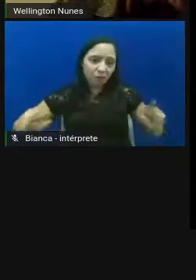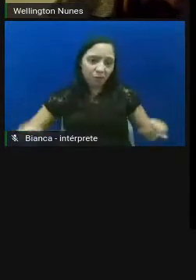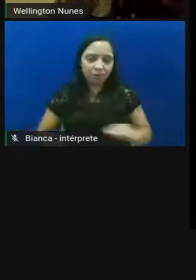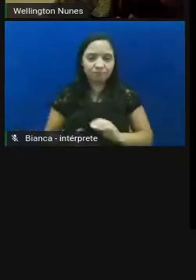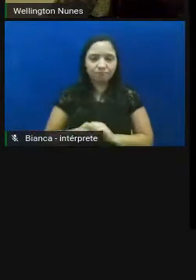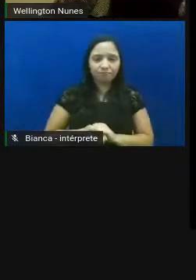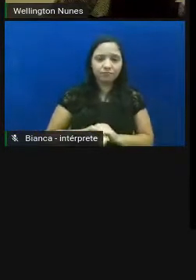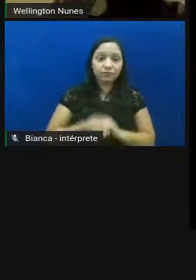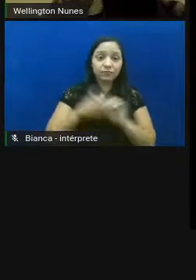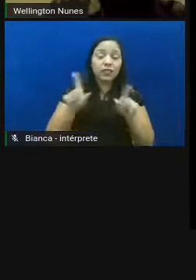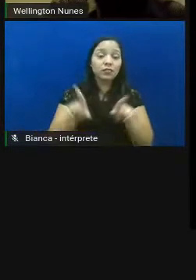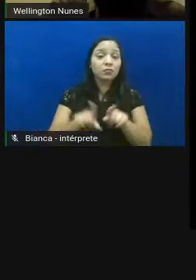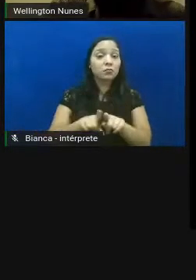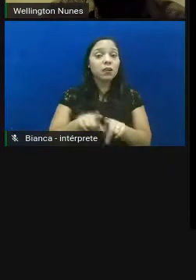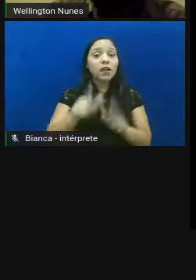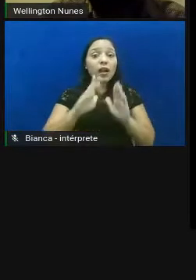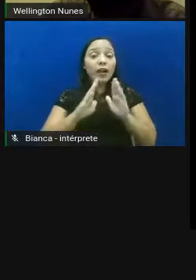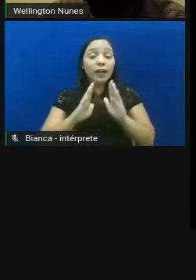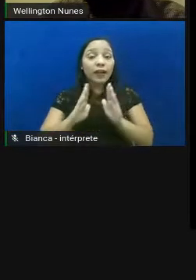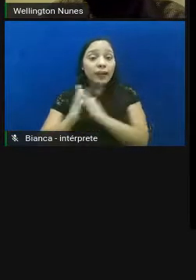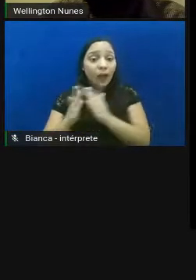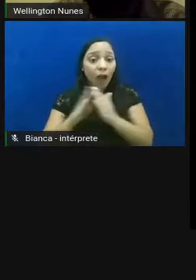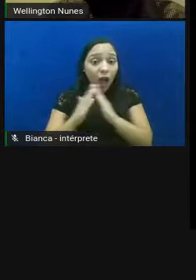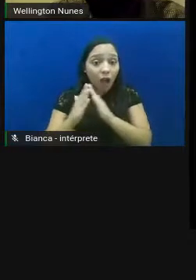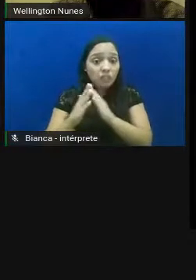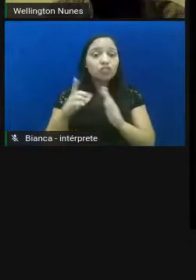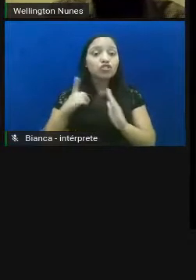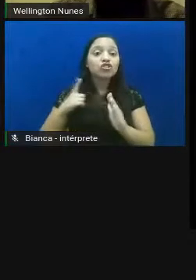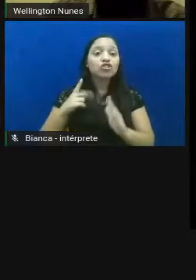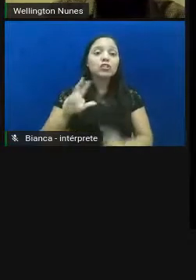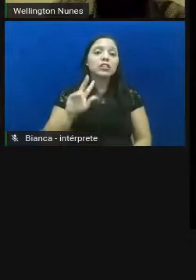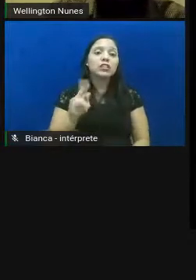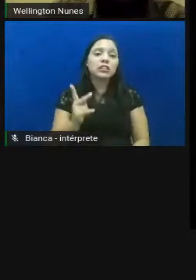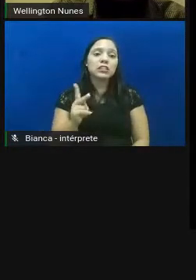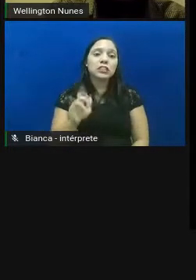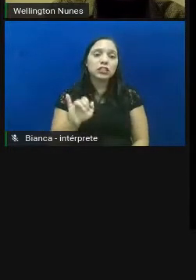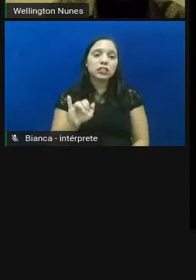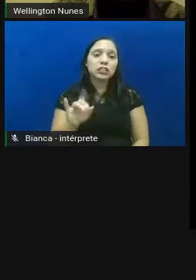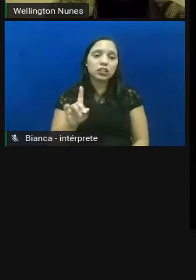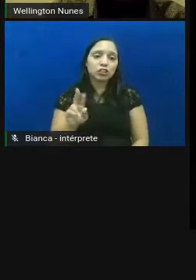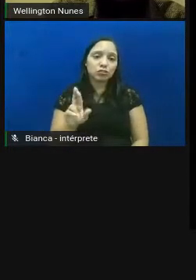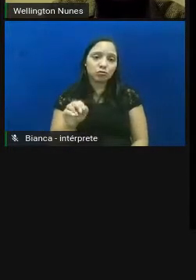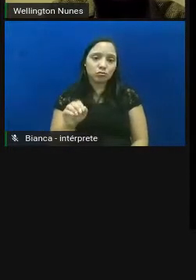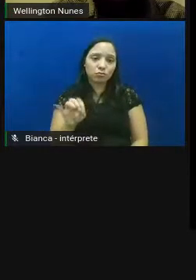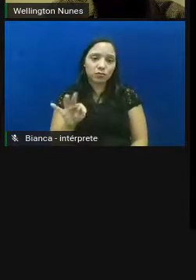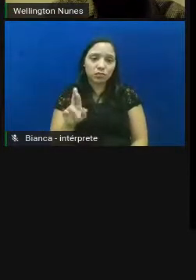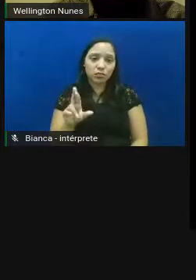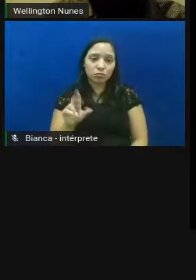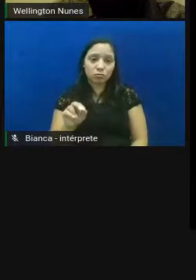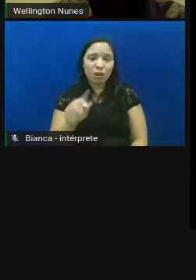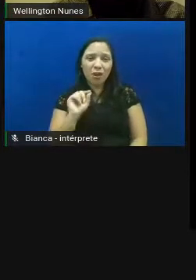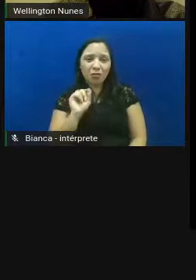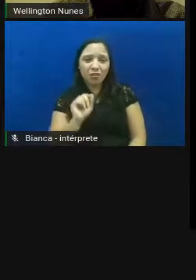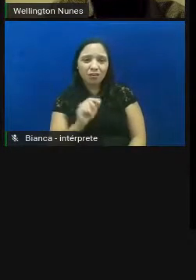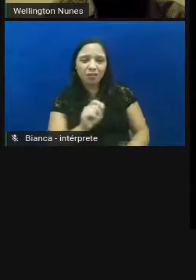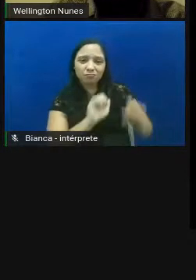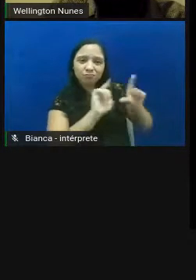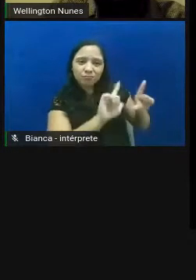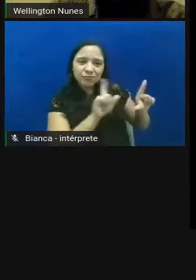Residências com hidrômetro, se tem hidrômetro, tem água tratada, né? No caso aqui de Goiânia, do estado de Goiás, é